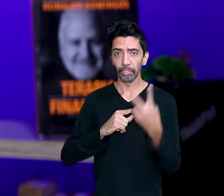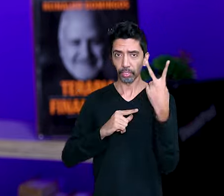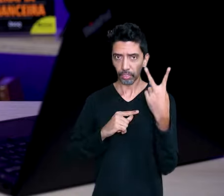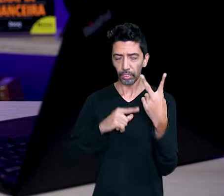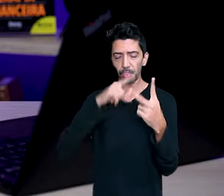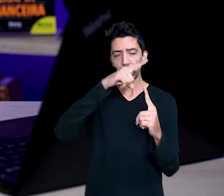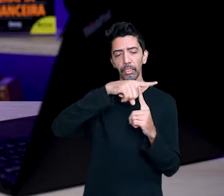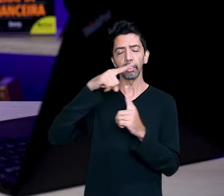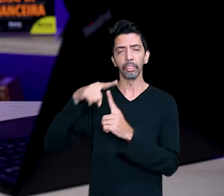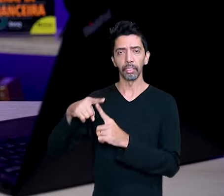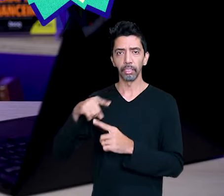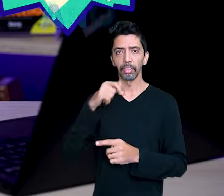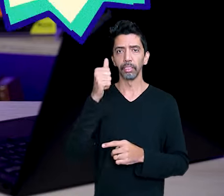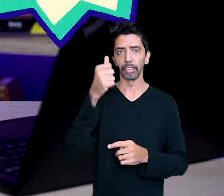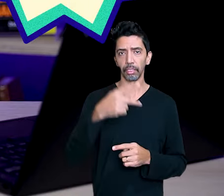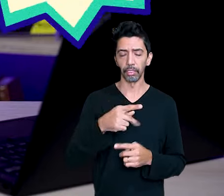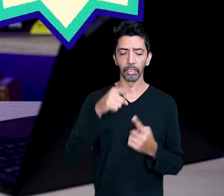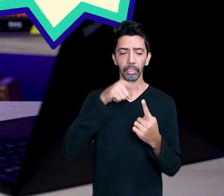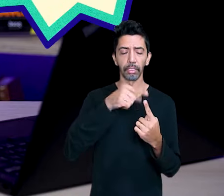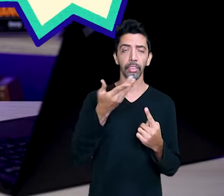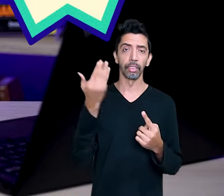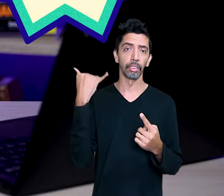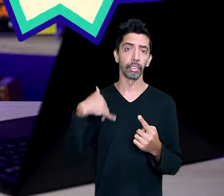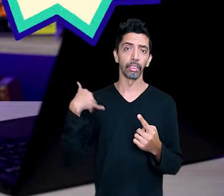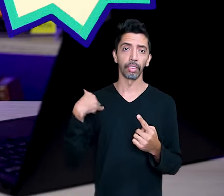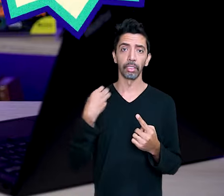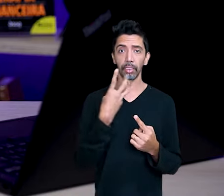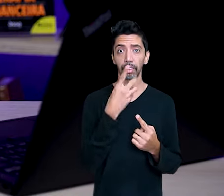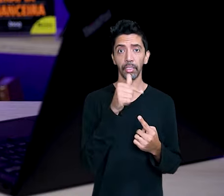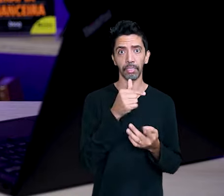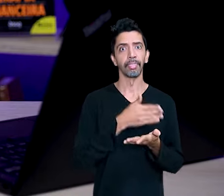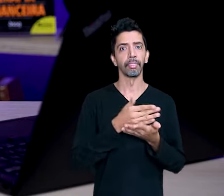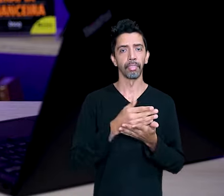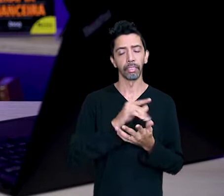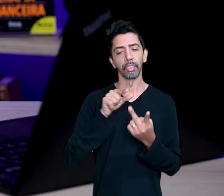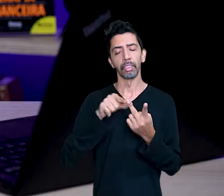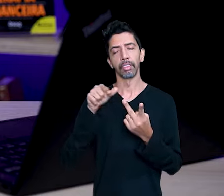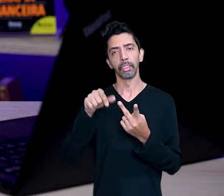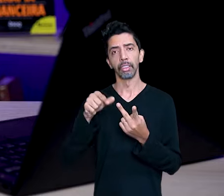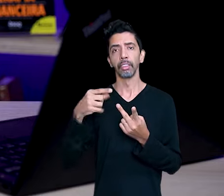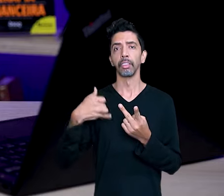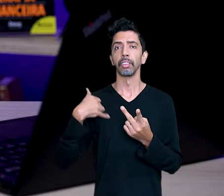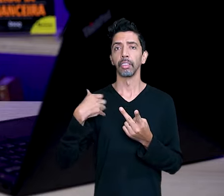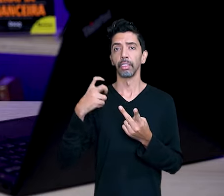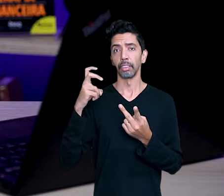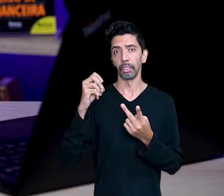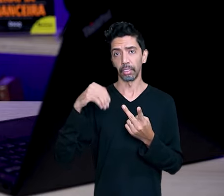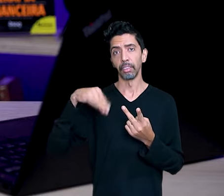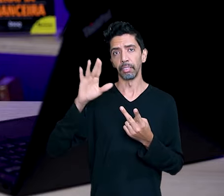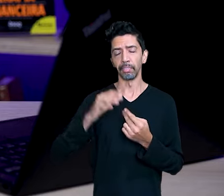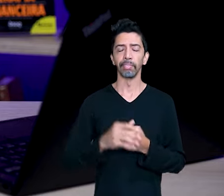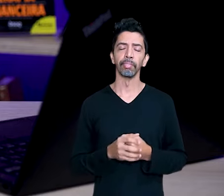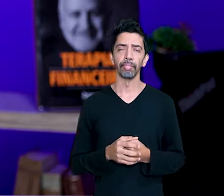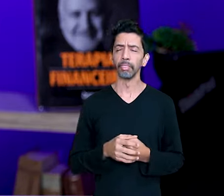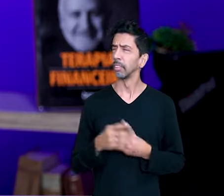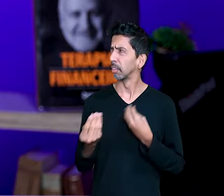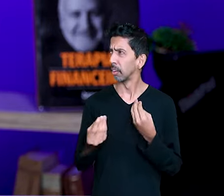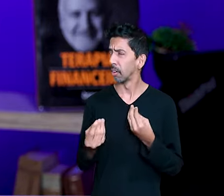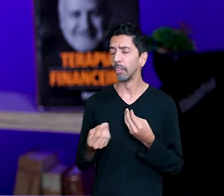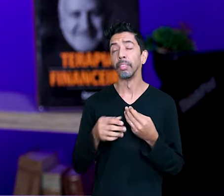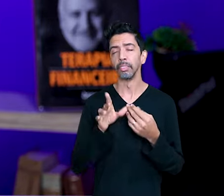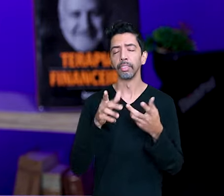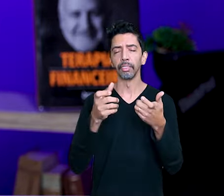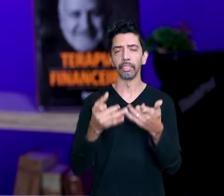anos de idade e outra com 58 anos de idade. Mas como assim? Me explica. Vamos lá, vou te explicar. Com